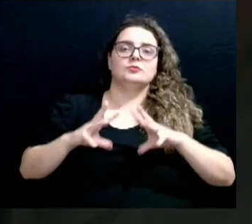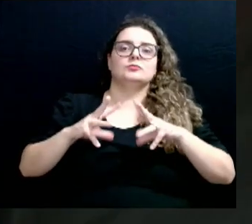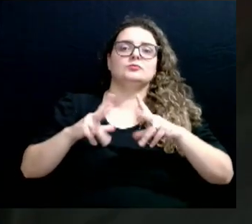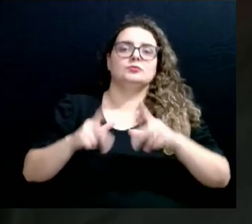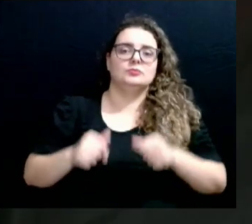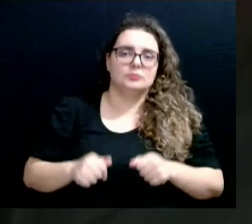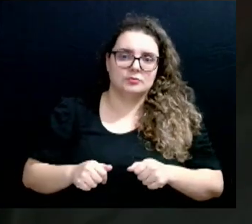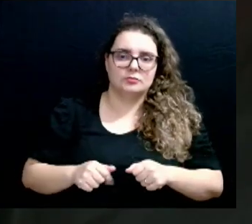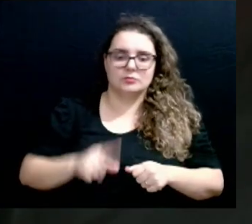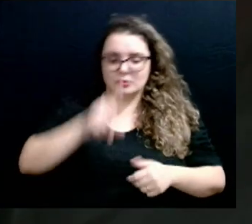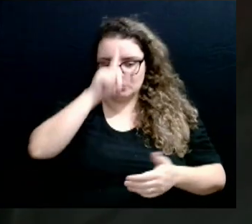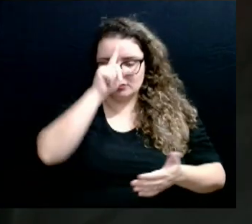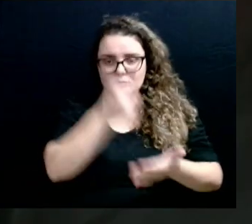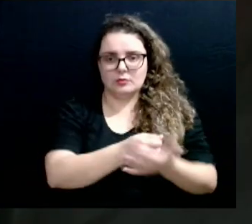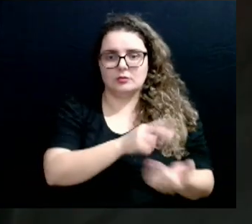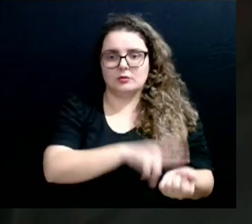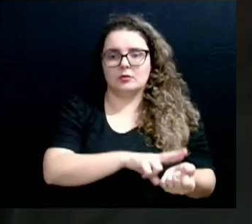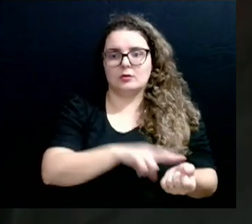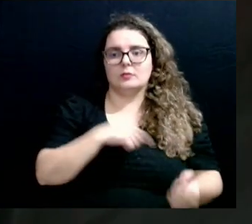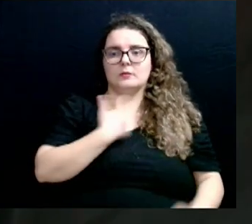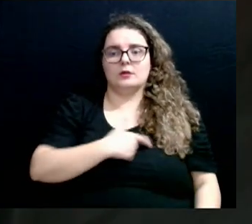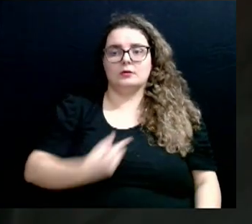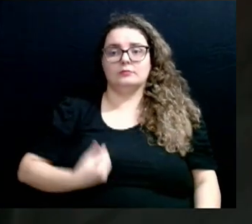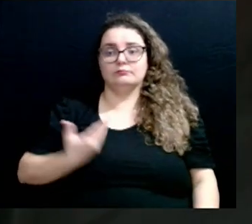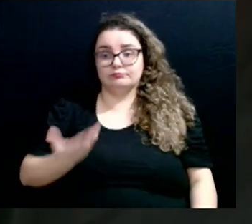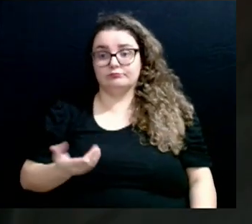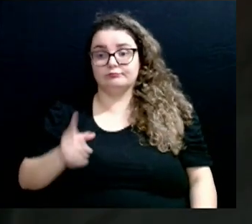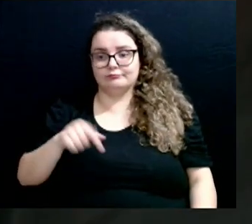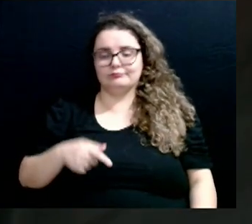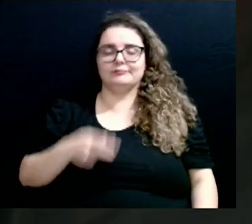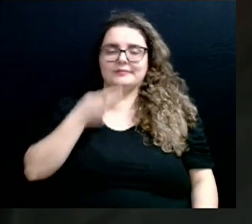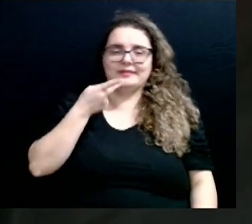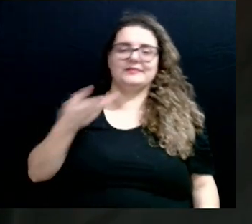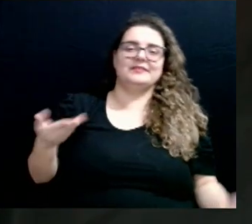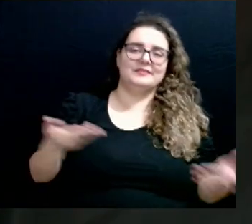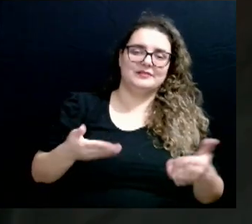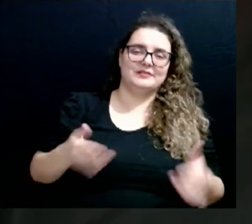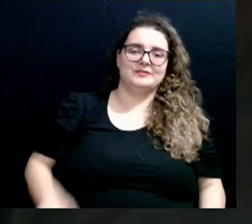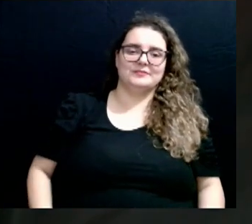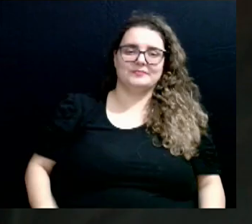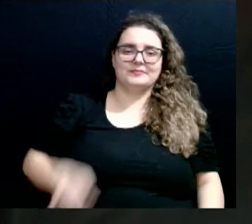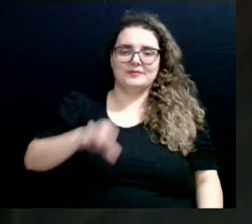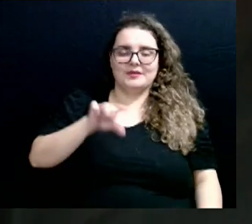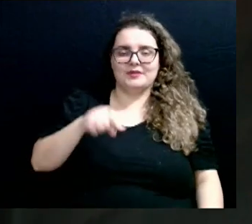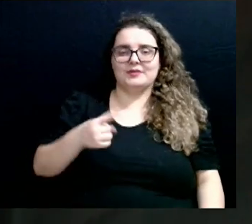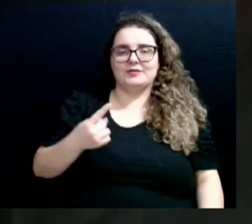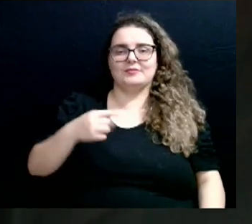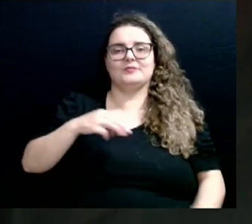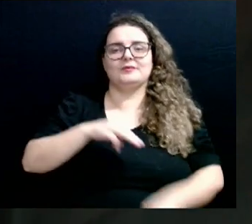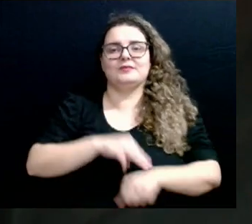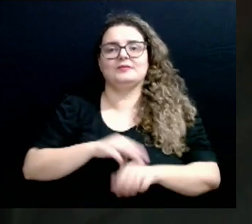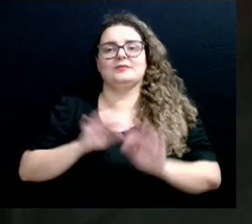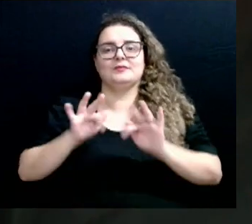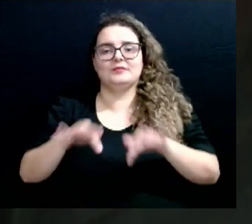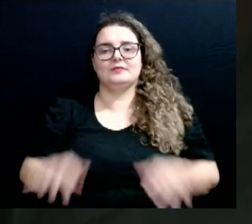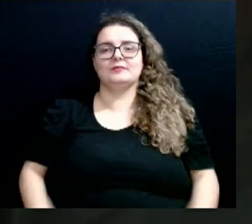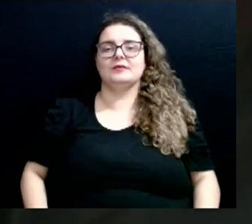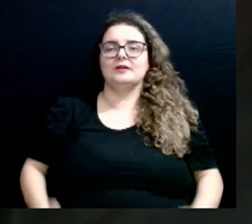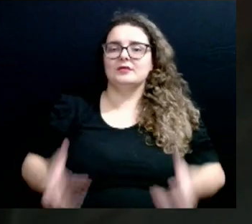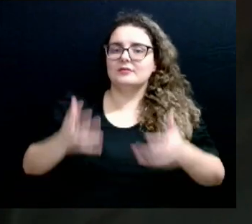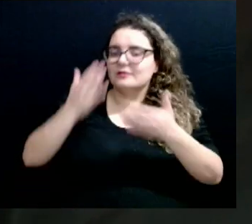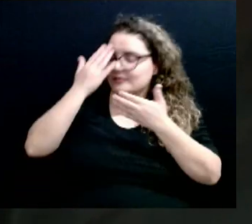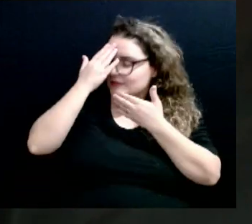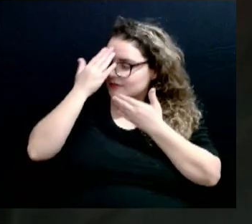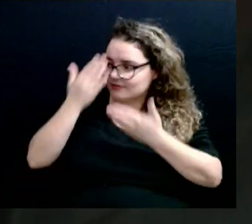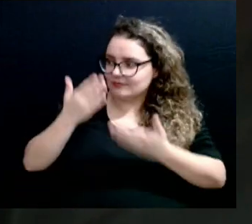o ritmo da nossa vida. E é sobre isso que a gente falou hoje. Agora 9h01, a gente vai encerrando, mas eu quero agradecer demais a presença